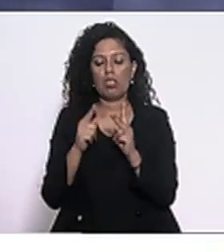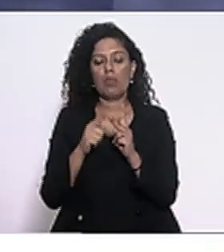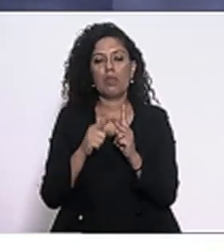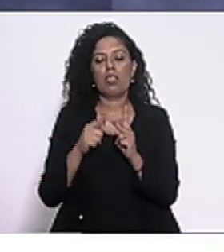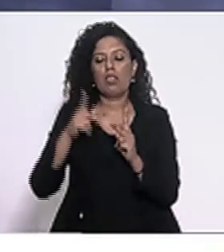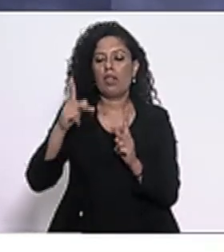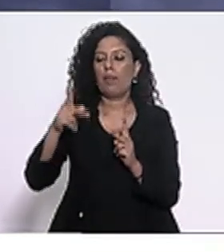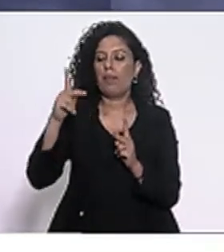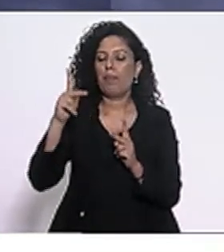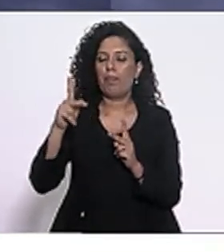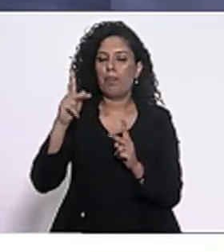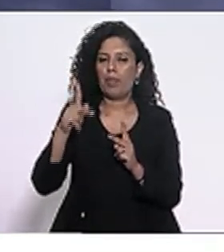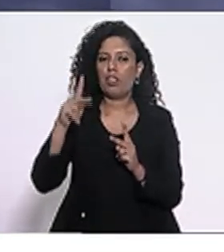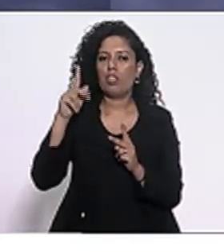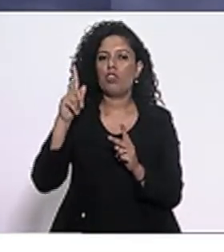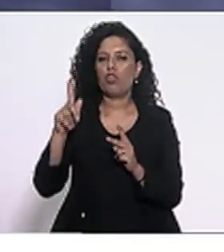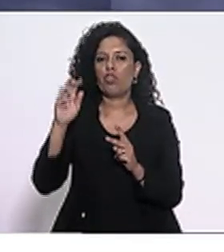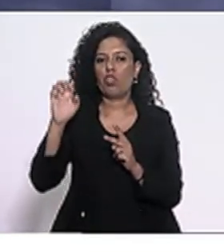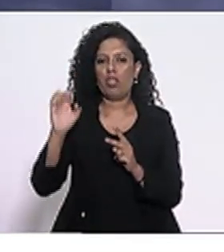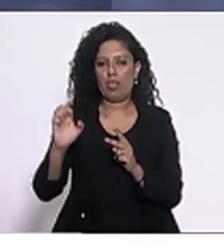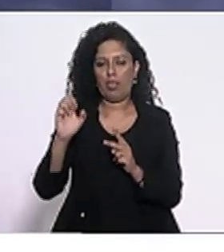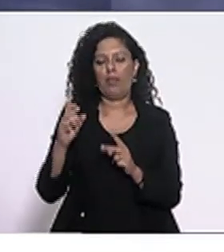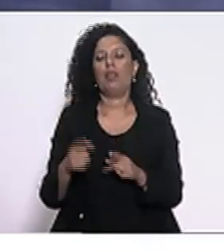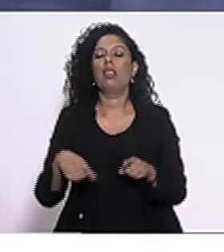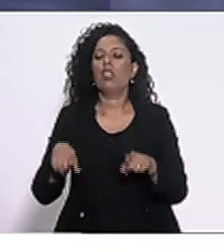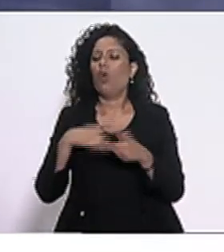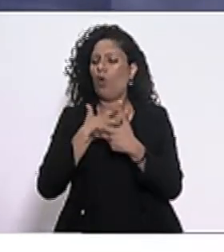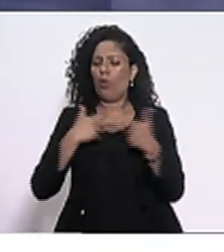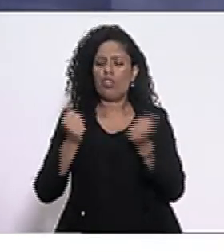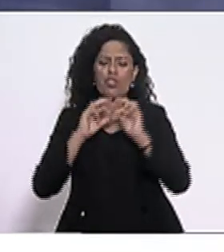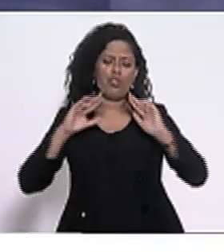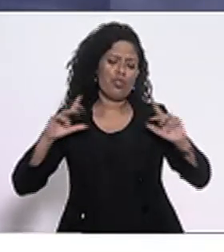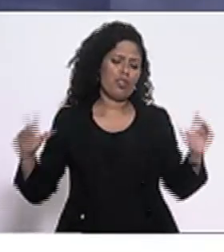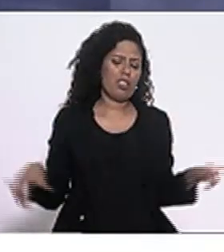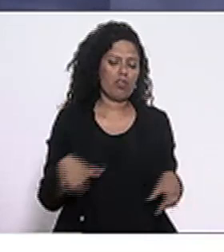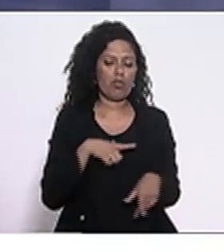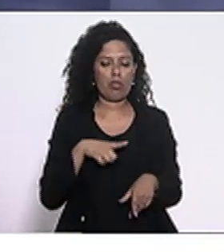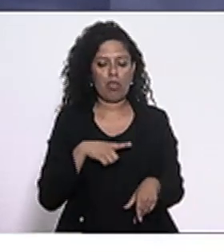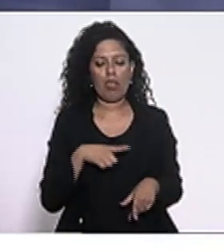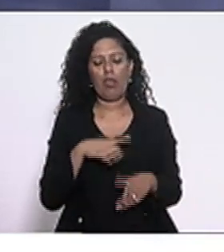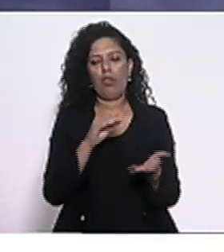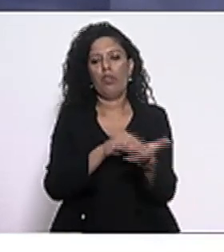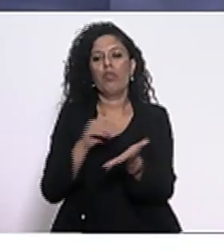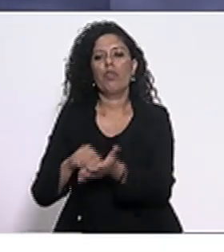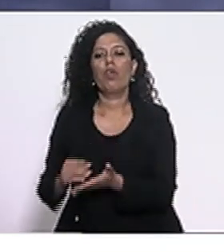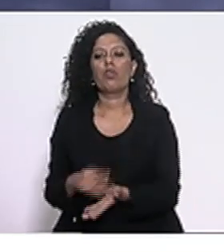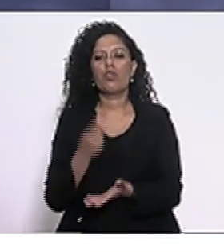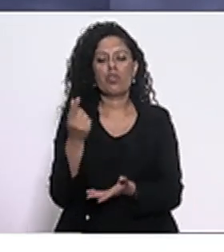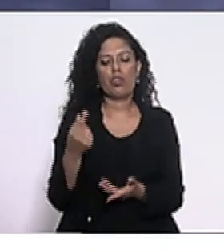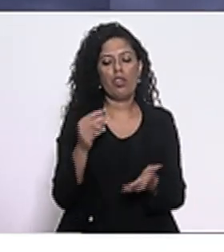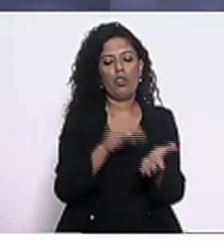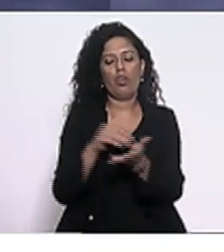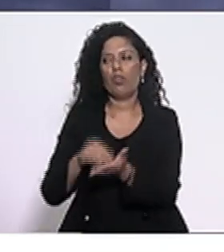esse tempo, além da questão orçamentária, além dos achatamentos salariais, além da ausência de concurso,